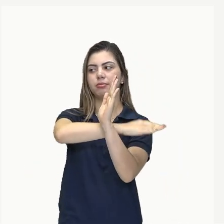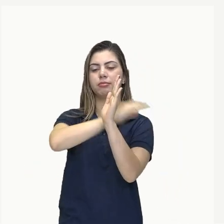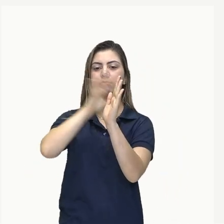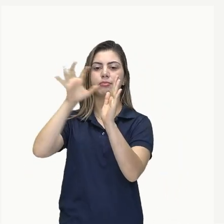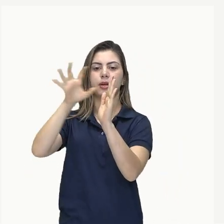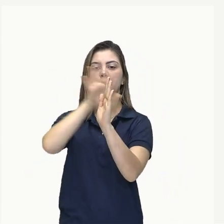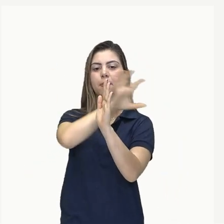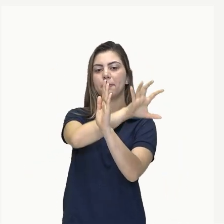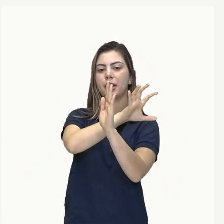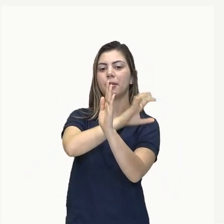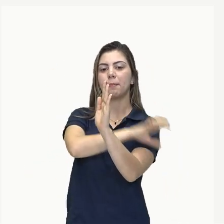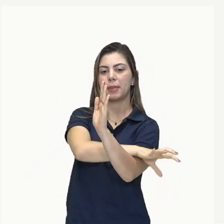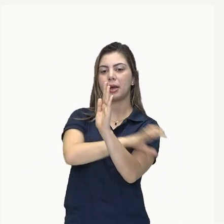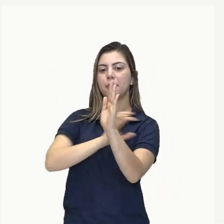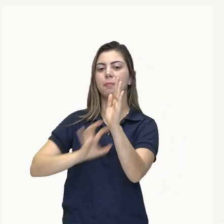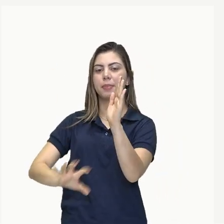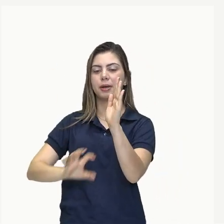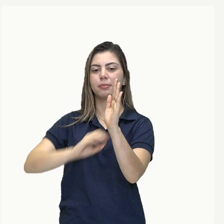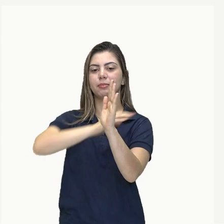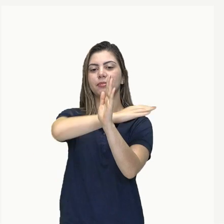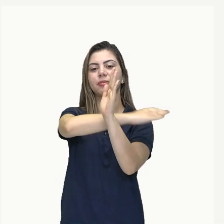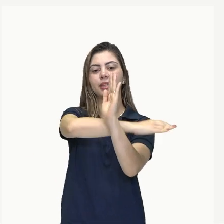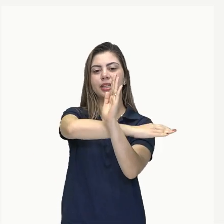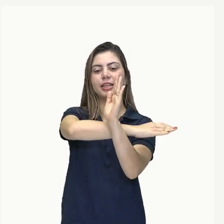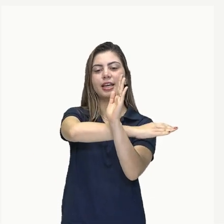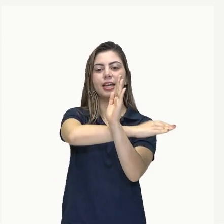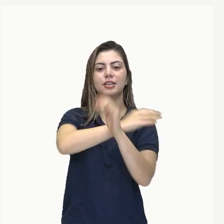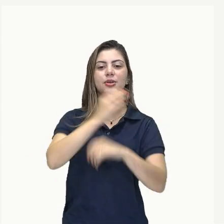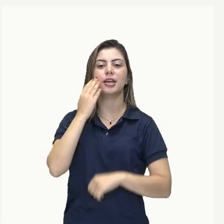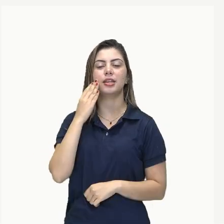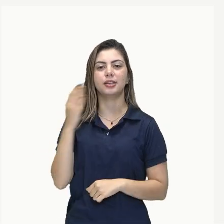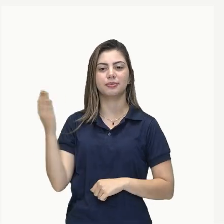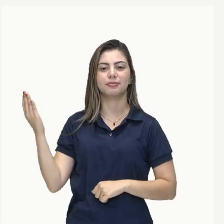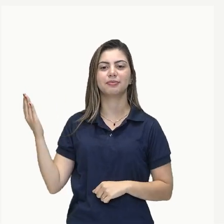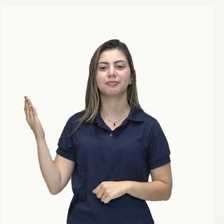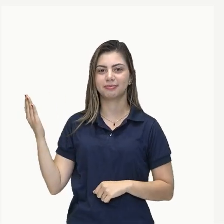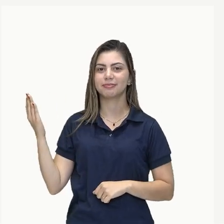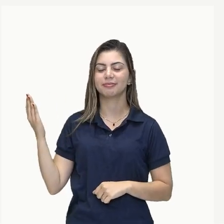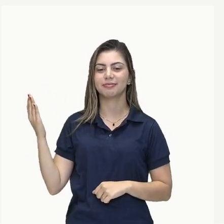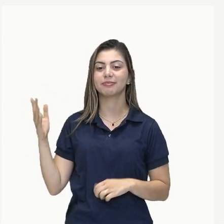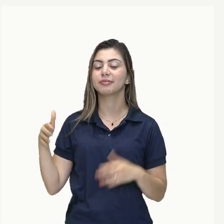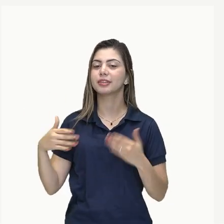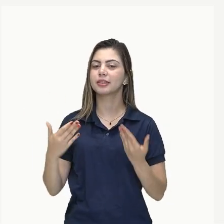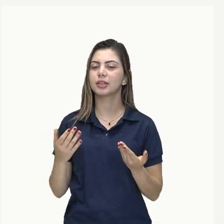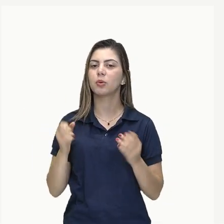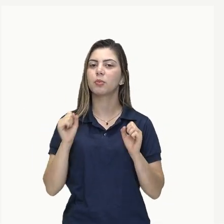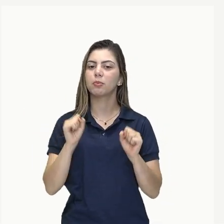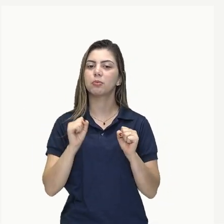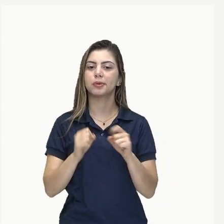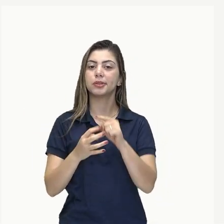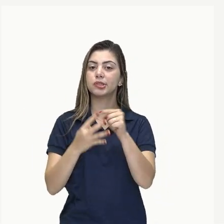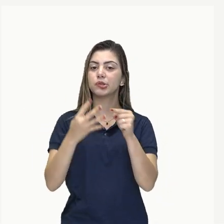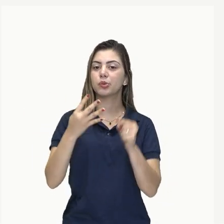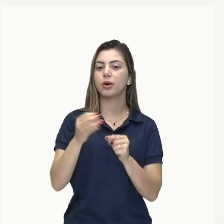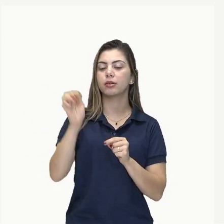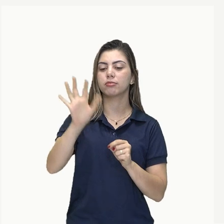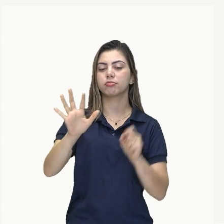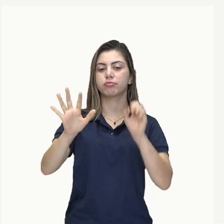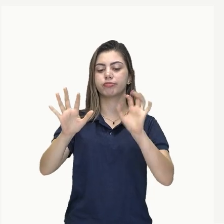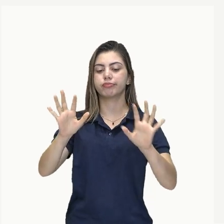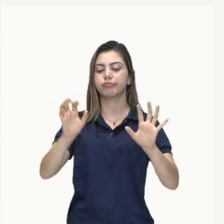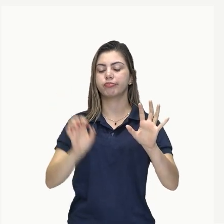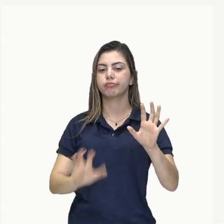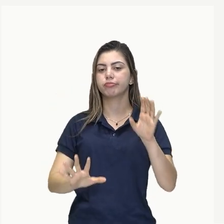terceiro quadrante. E esse último aqui, o quarto quadrante. Então nós temos situações em que os pontos estão no